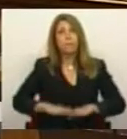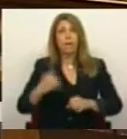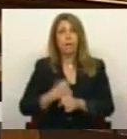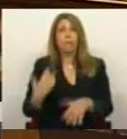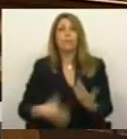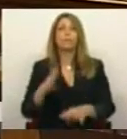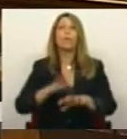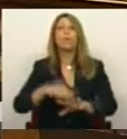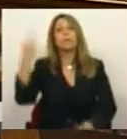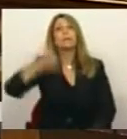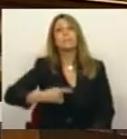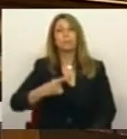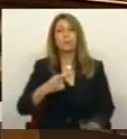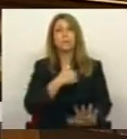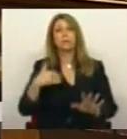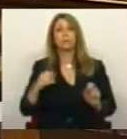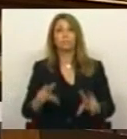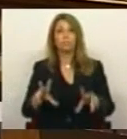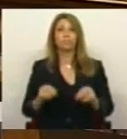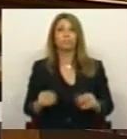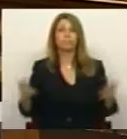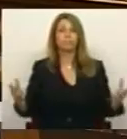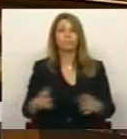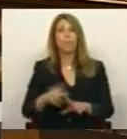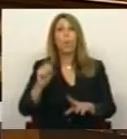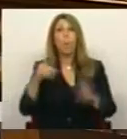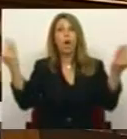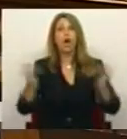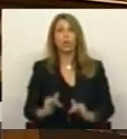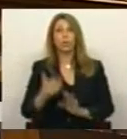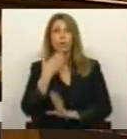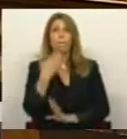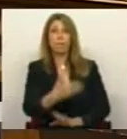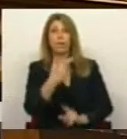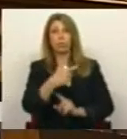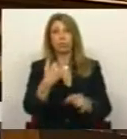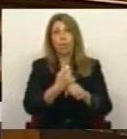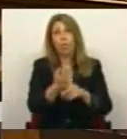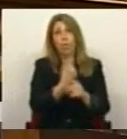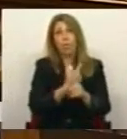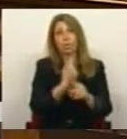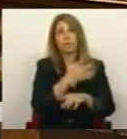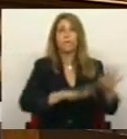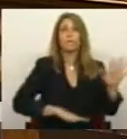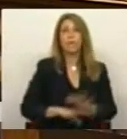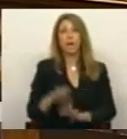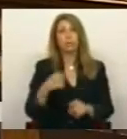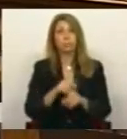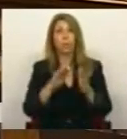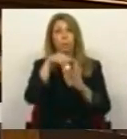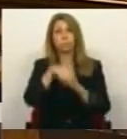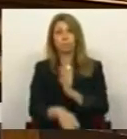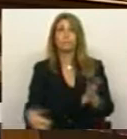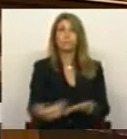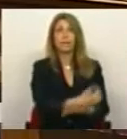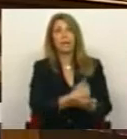imposição de medidas sanitárias ou pela redução drástica das encomendas e consequente queda ou mesmo ausência de receitas,